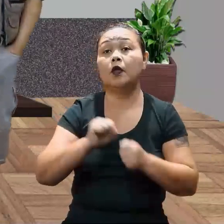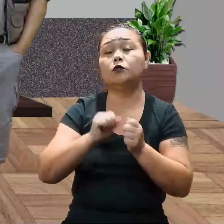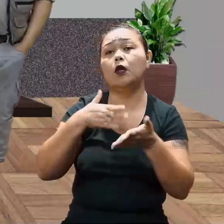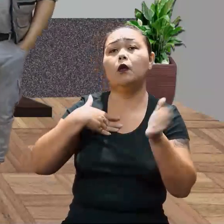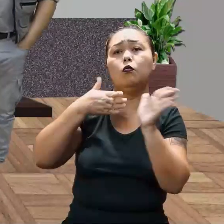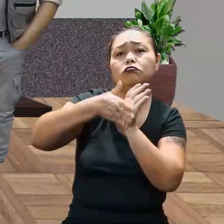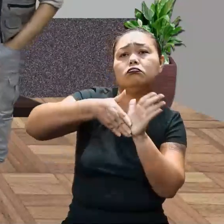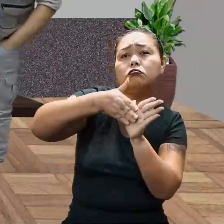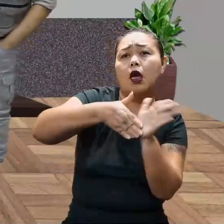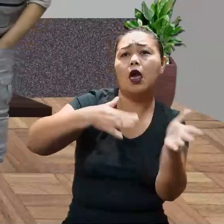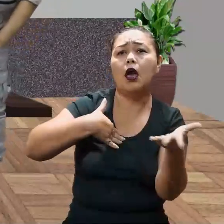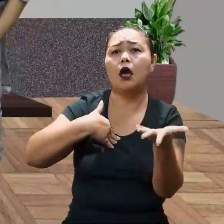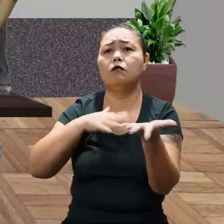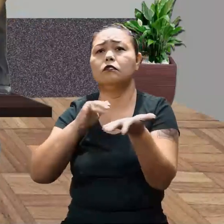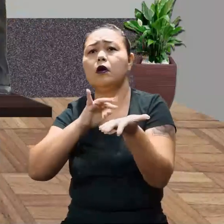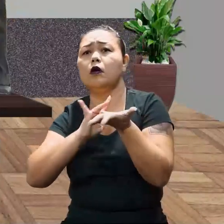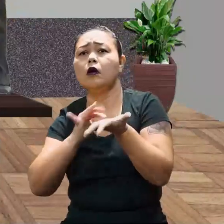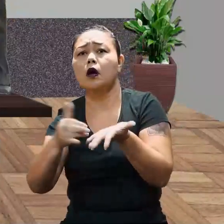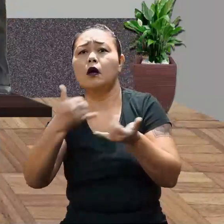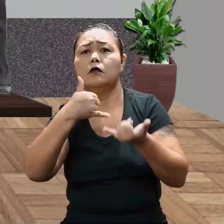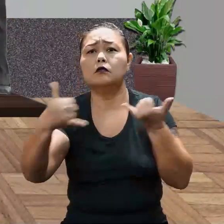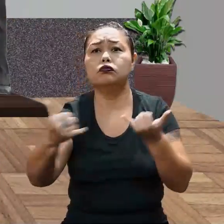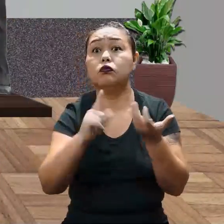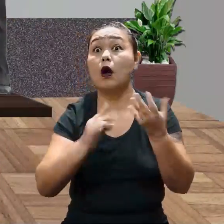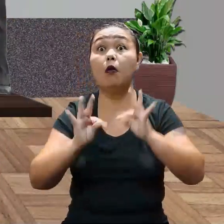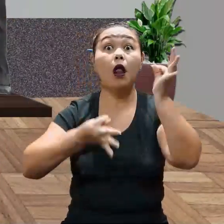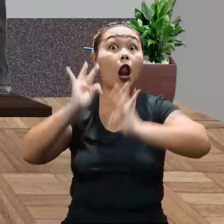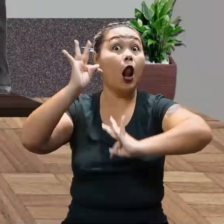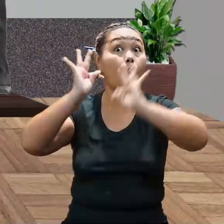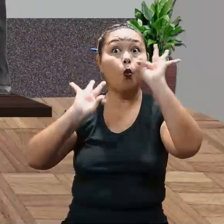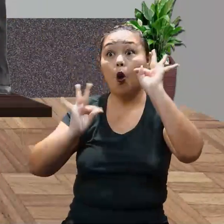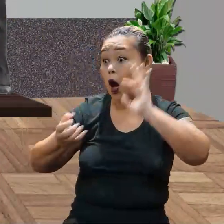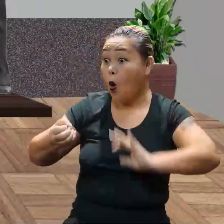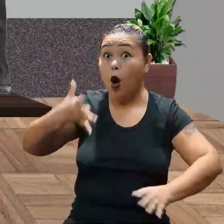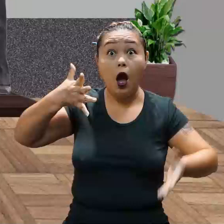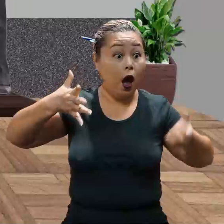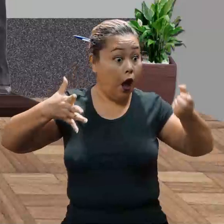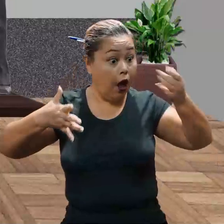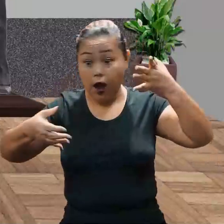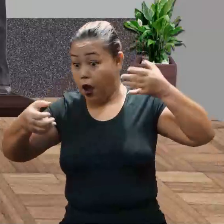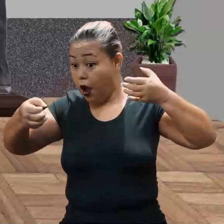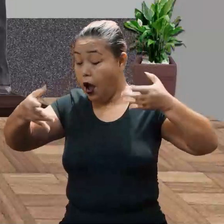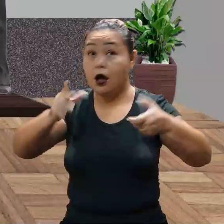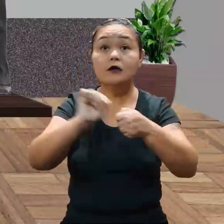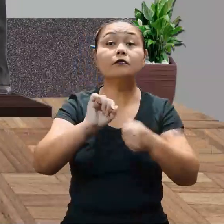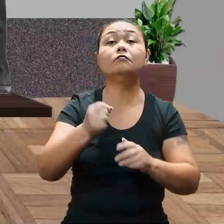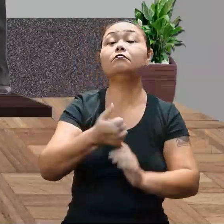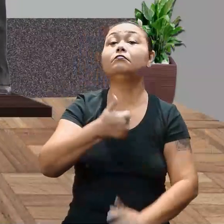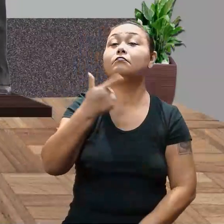trem, nós temos o telégrafo, nós temos várias tecnologias que estão aparecendo ali nessa